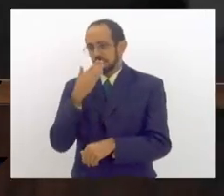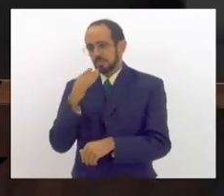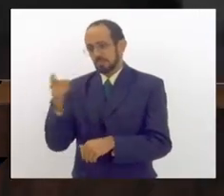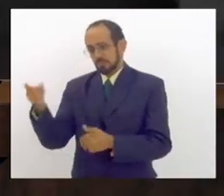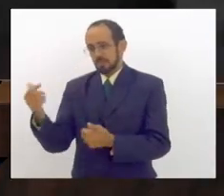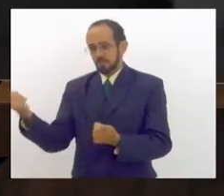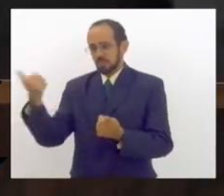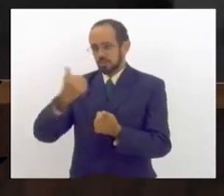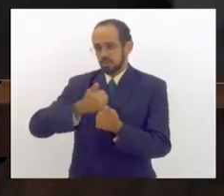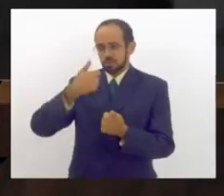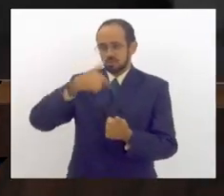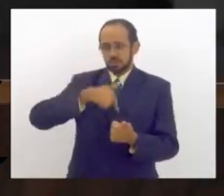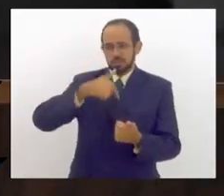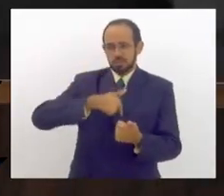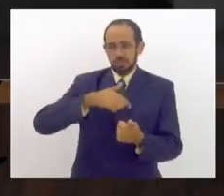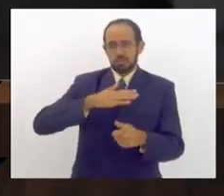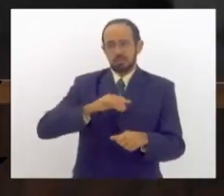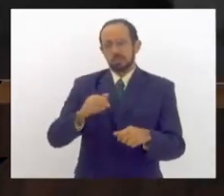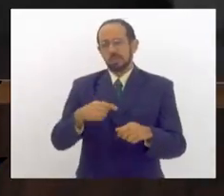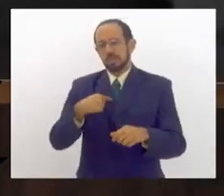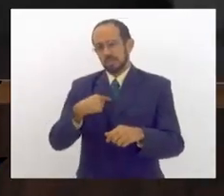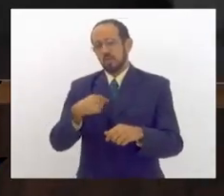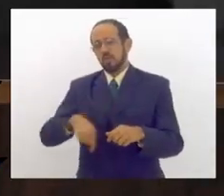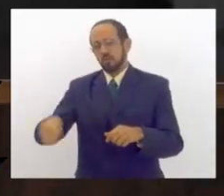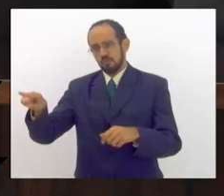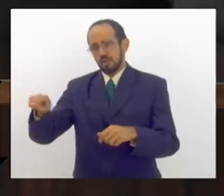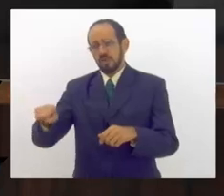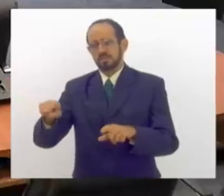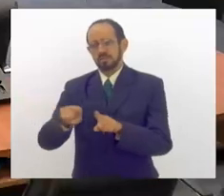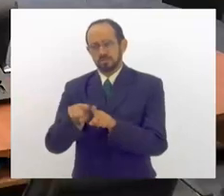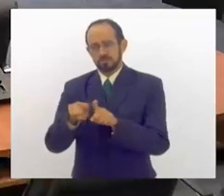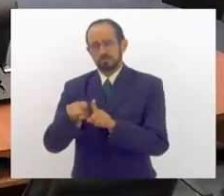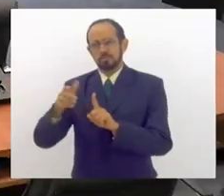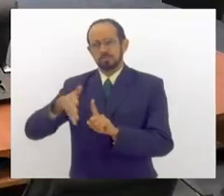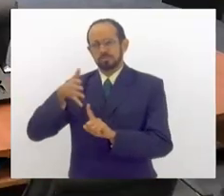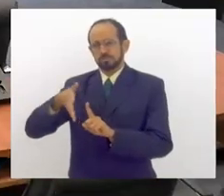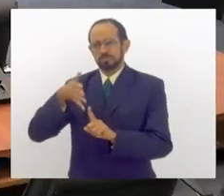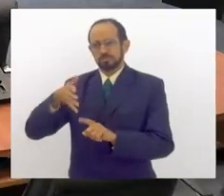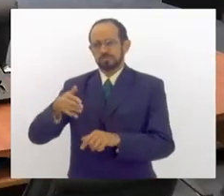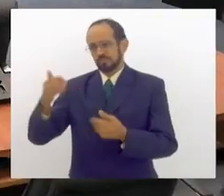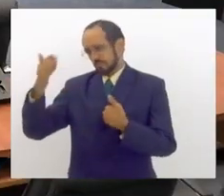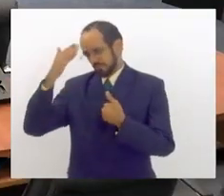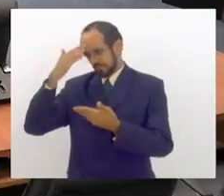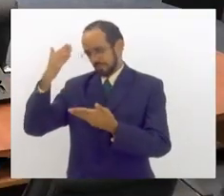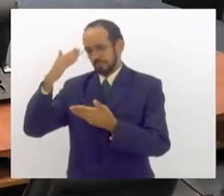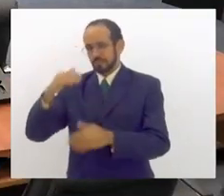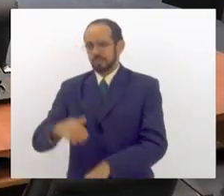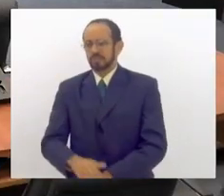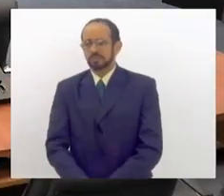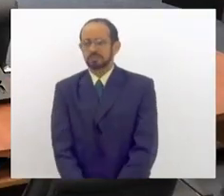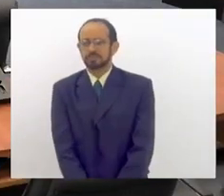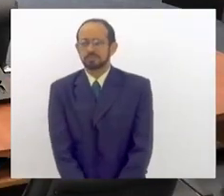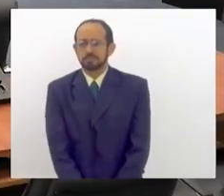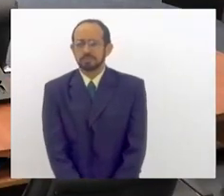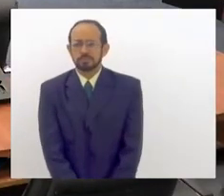assumisse aqui a presidência para que eu pudesse também fazer uso. Agradeço.